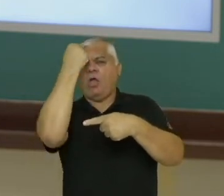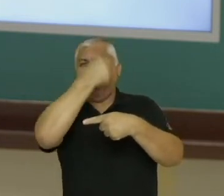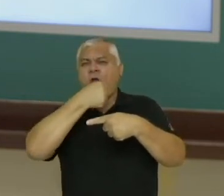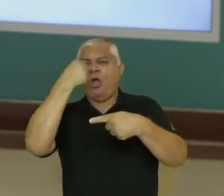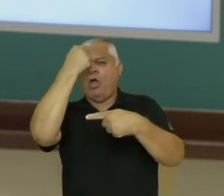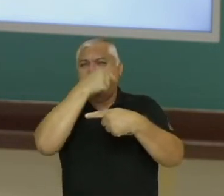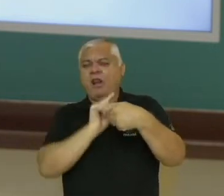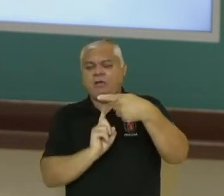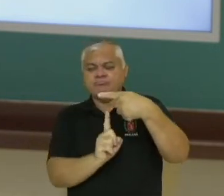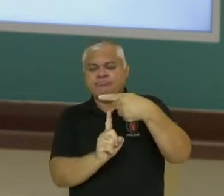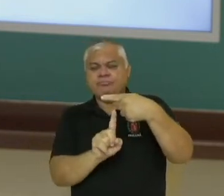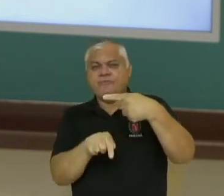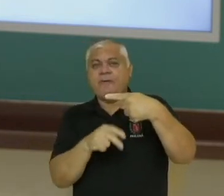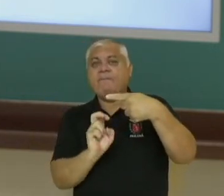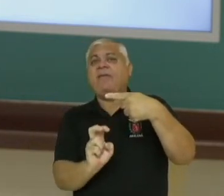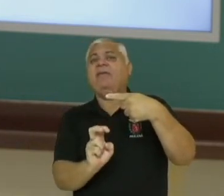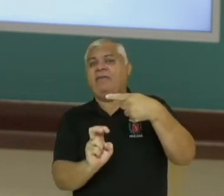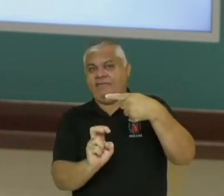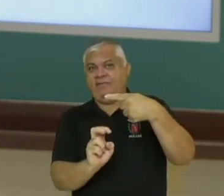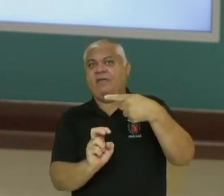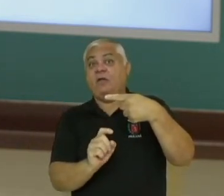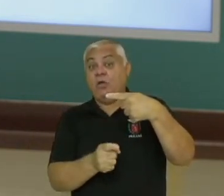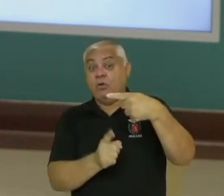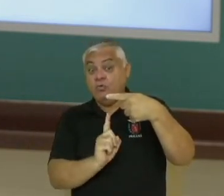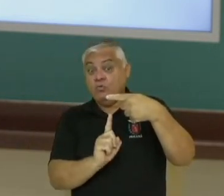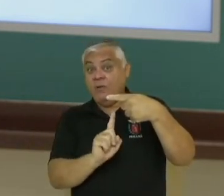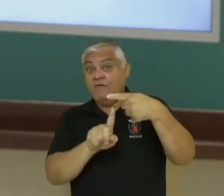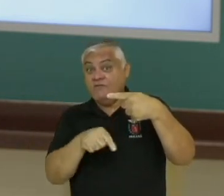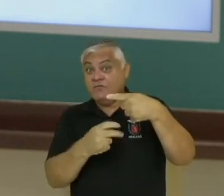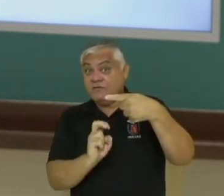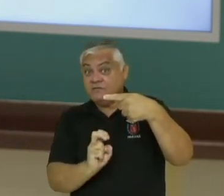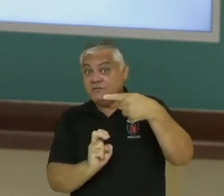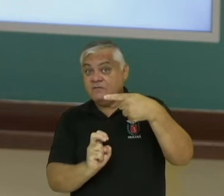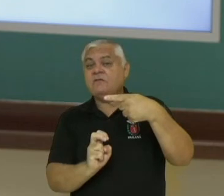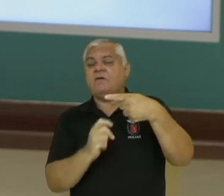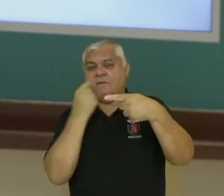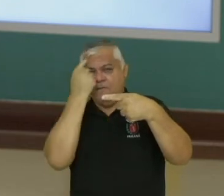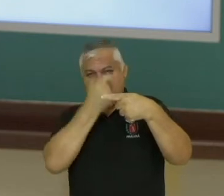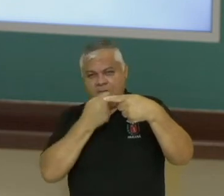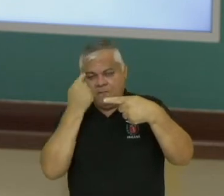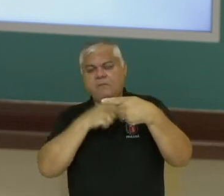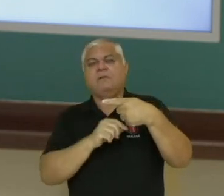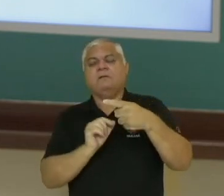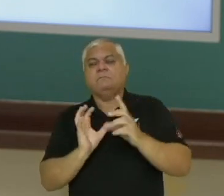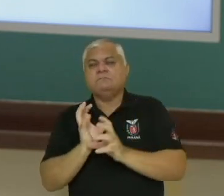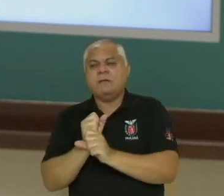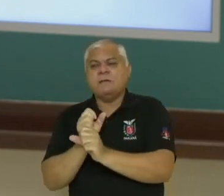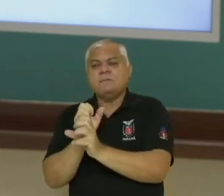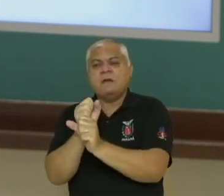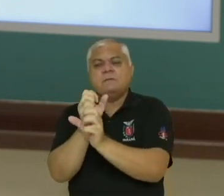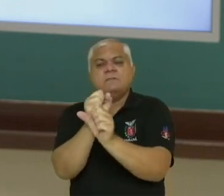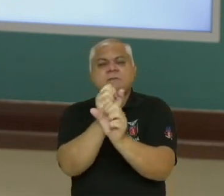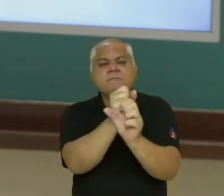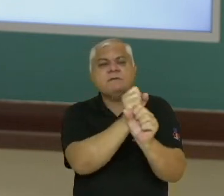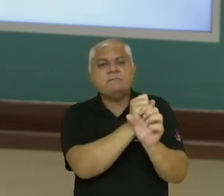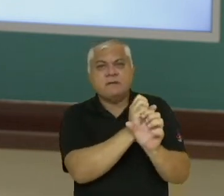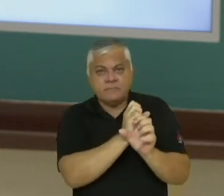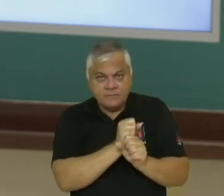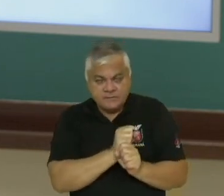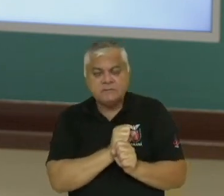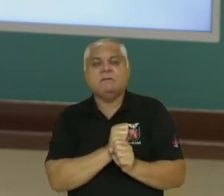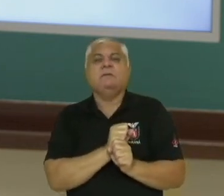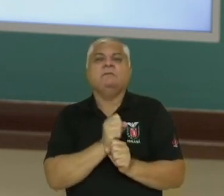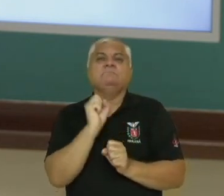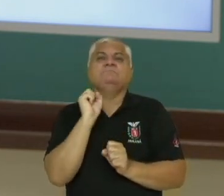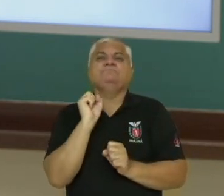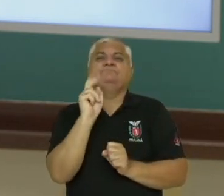seja, lembrando, esse 1h30 eu somei todos, né? Então, o tempo de caminhada dele, o tempo de viagem, o tempo da viagem